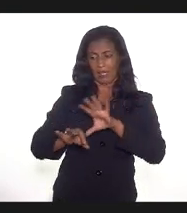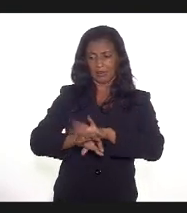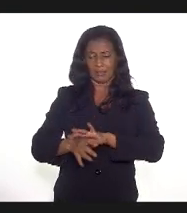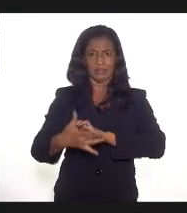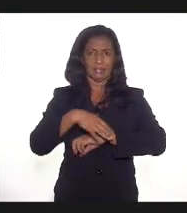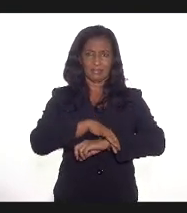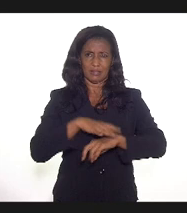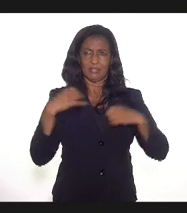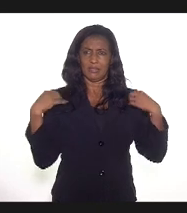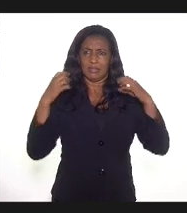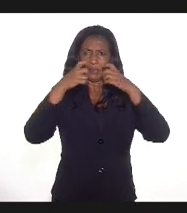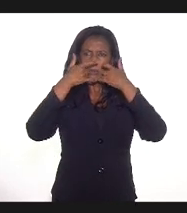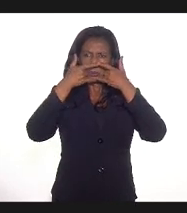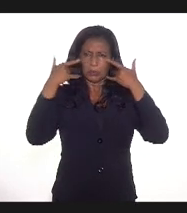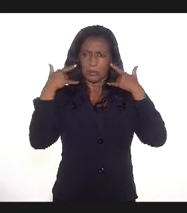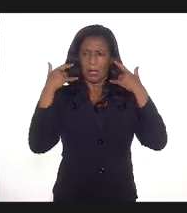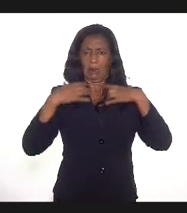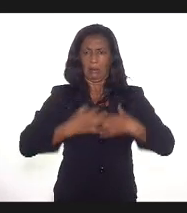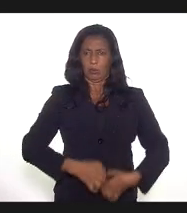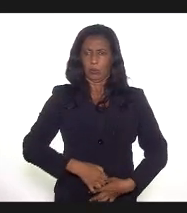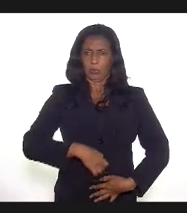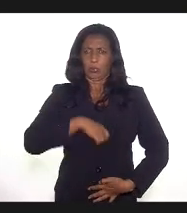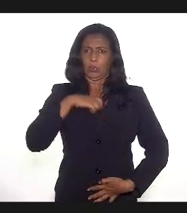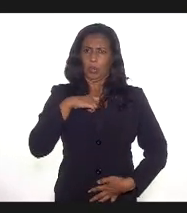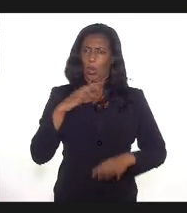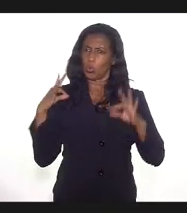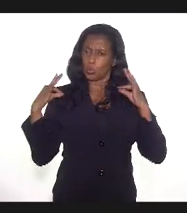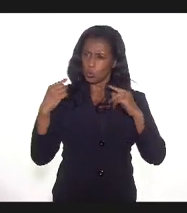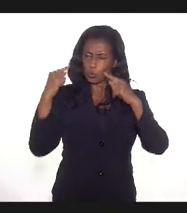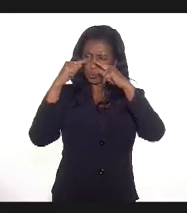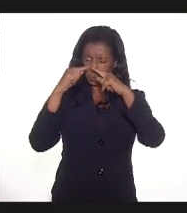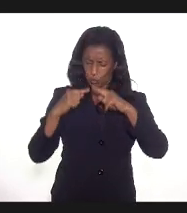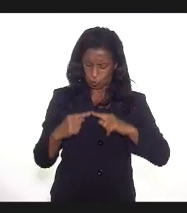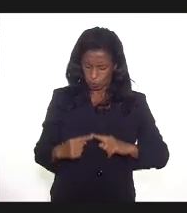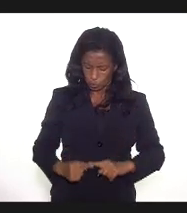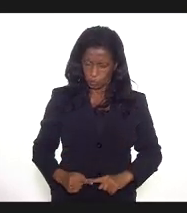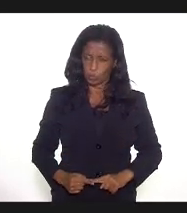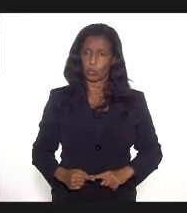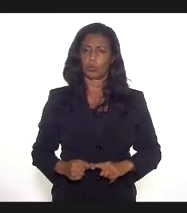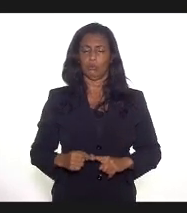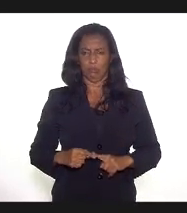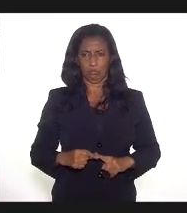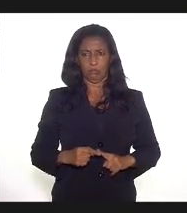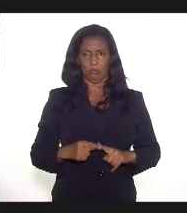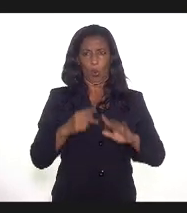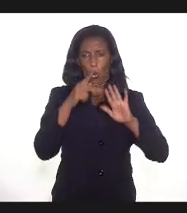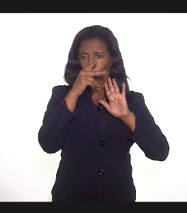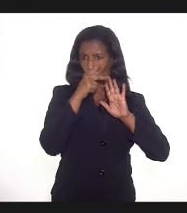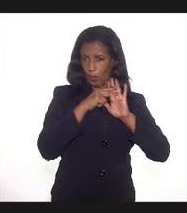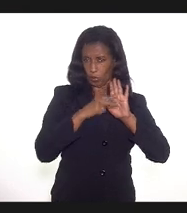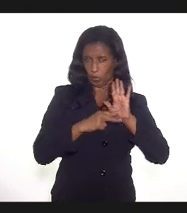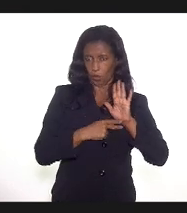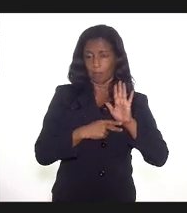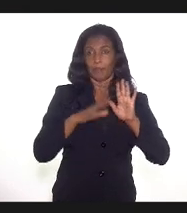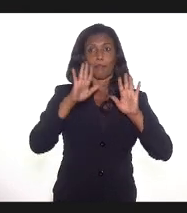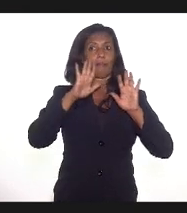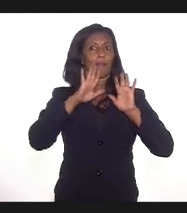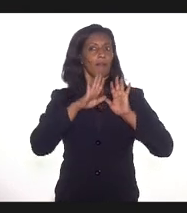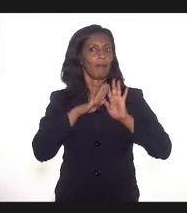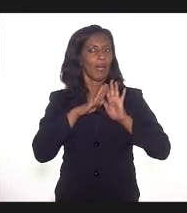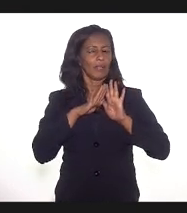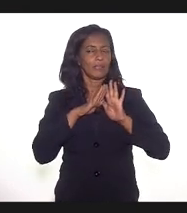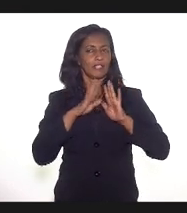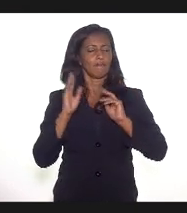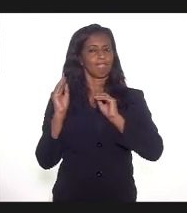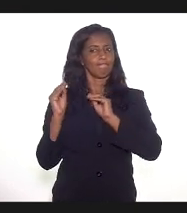com máscara, estava lá com macacão, tudo de acordo com o protocolo. Mas eles